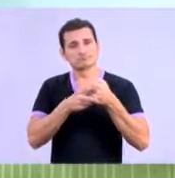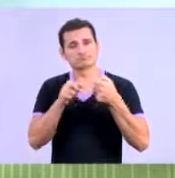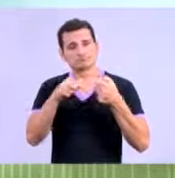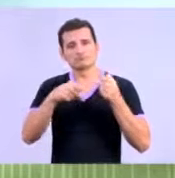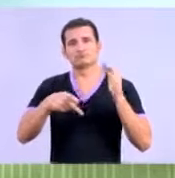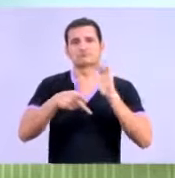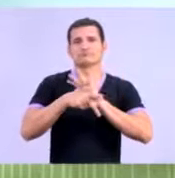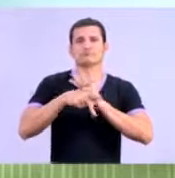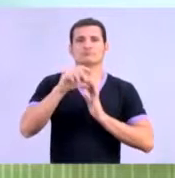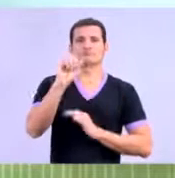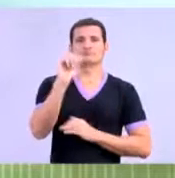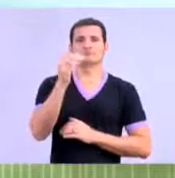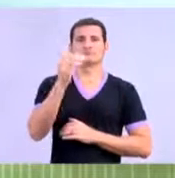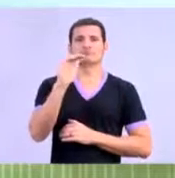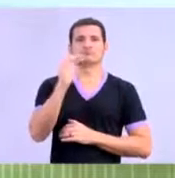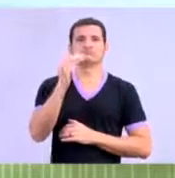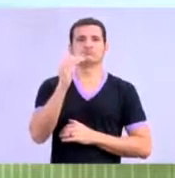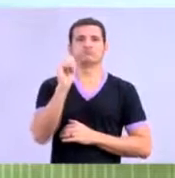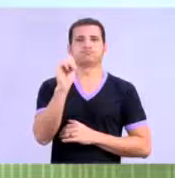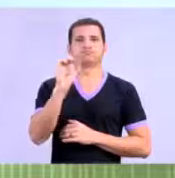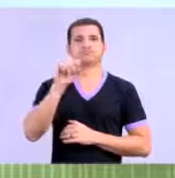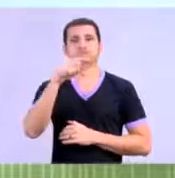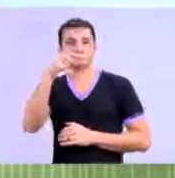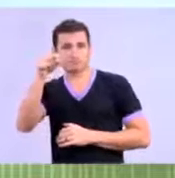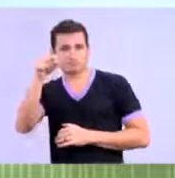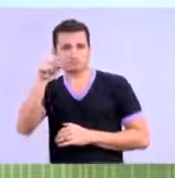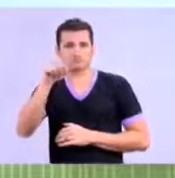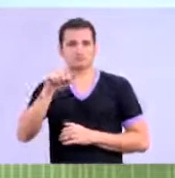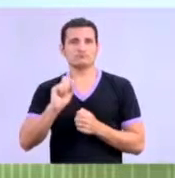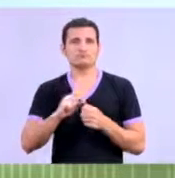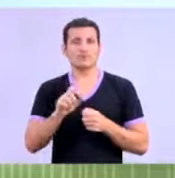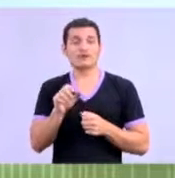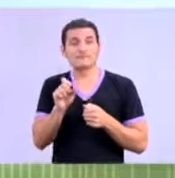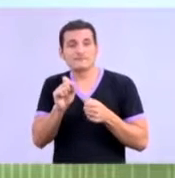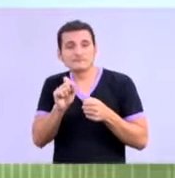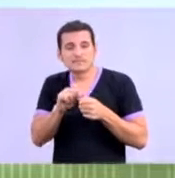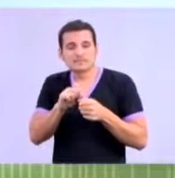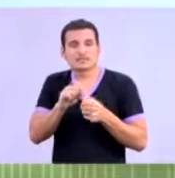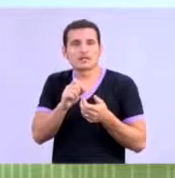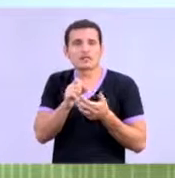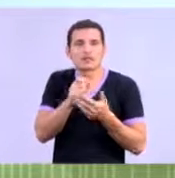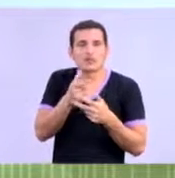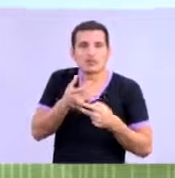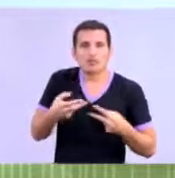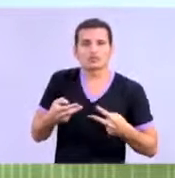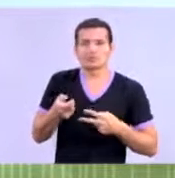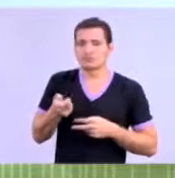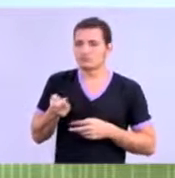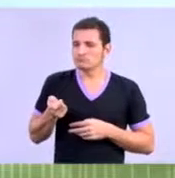que ele deixa bem claro, eu estou sacando, é uma ação de sacar, né? Eu estou